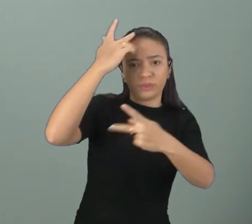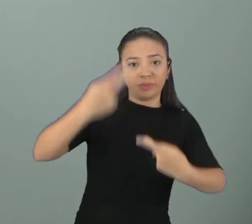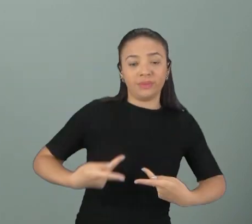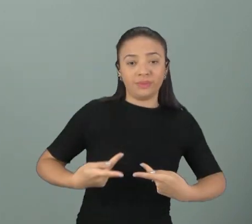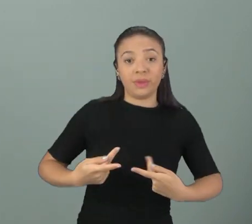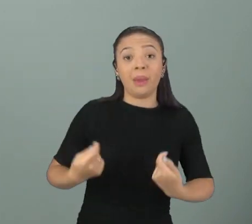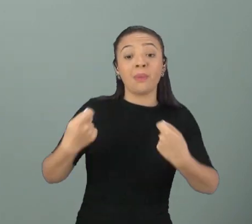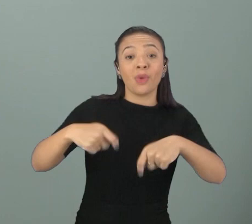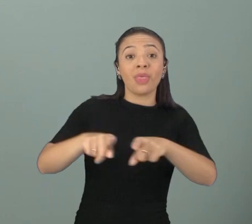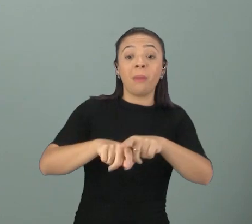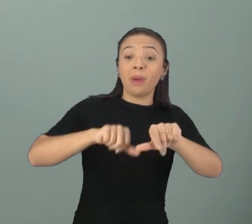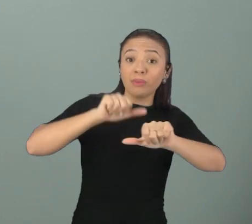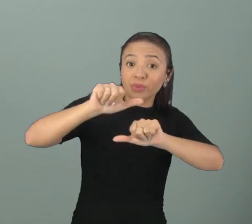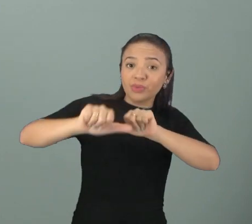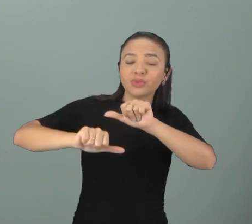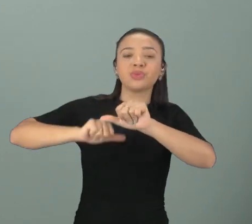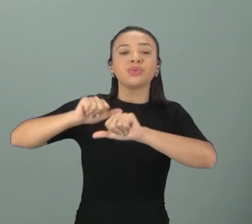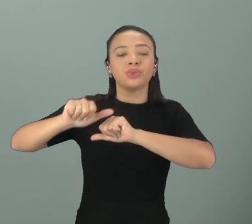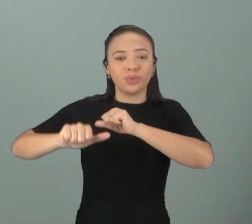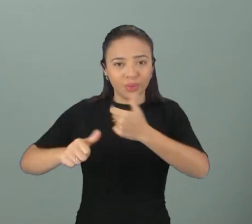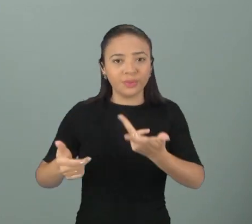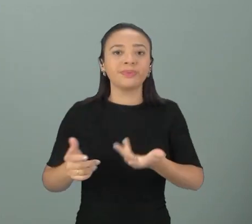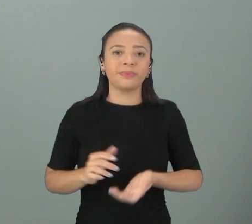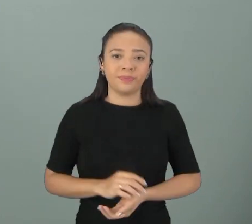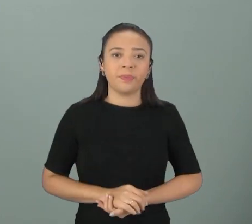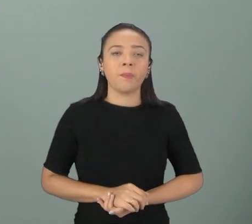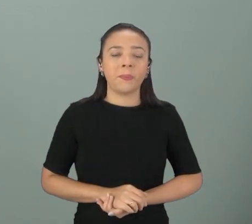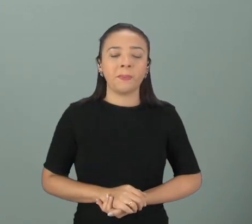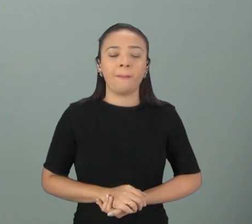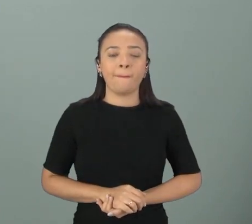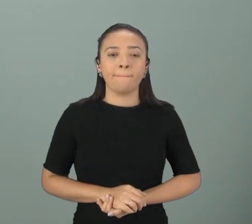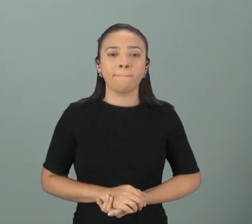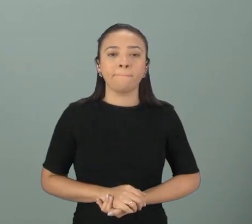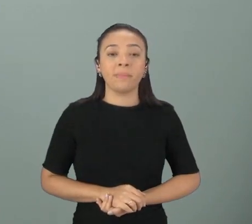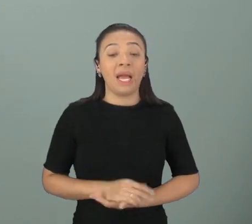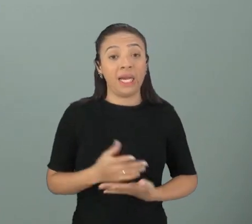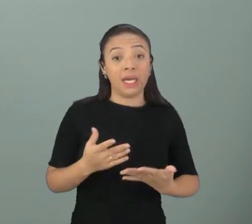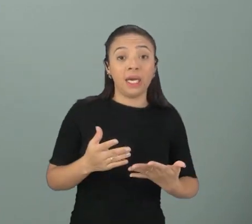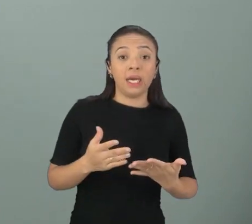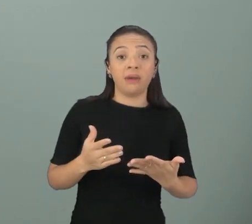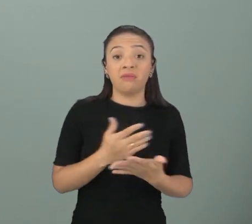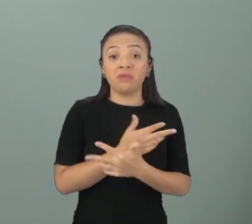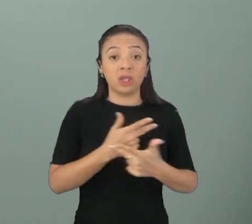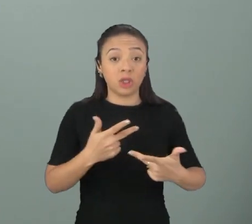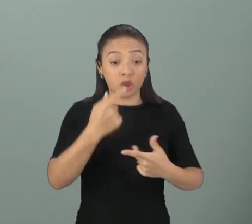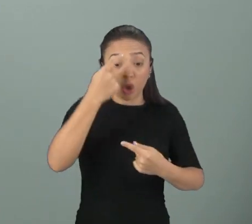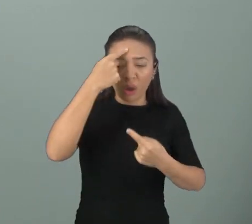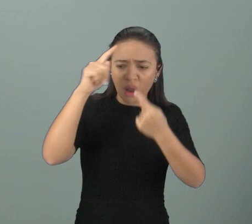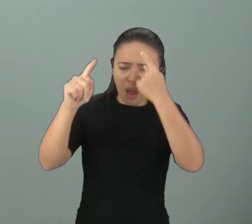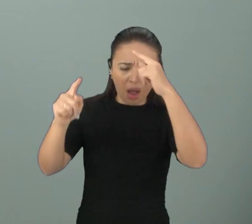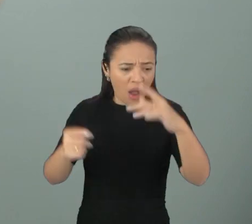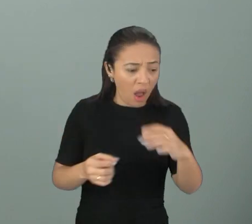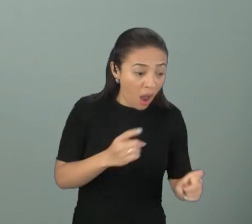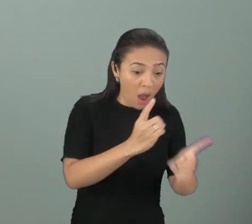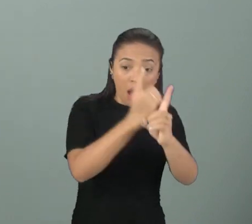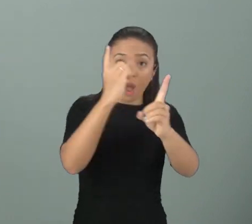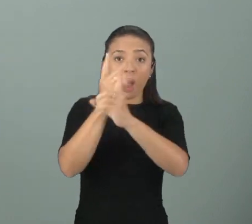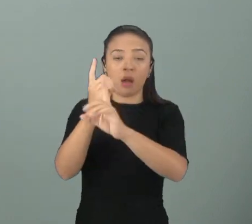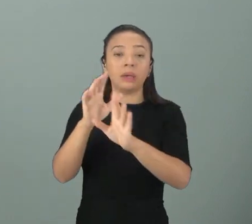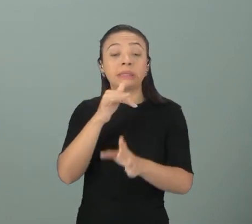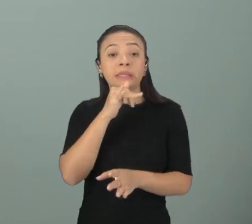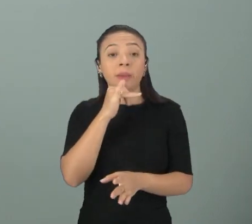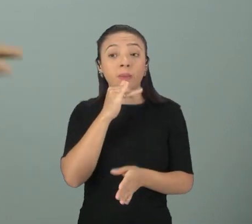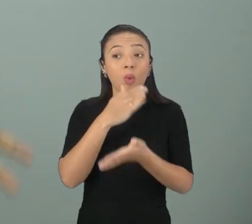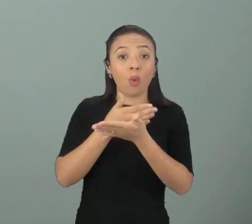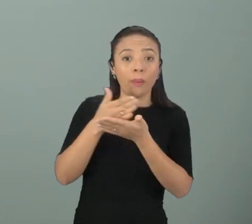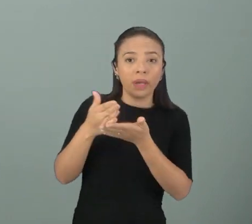sofrendo modificações, assim como as coisas vão sendo descobertas, né? Por exemplo, no início eles